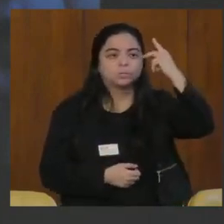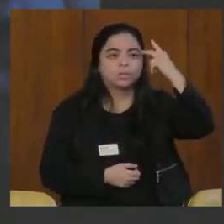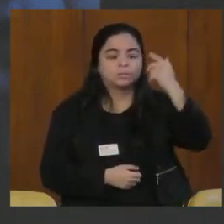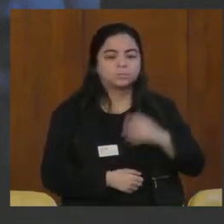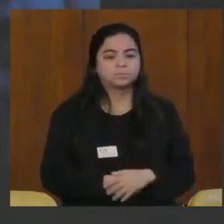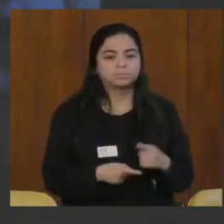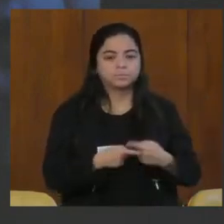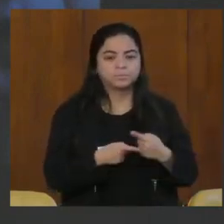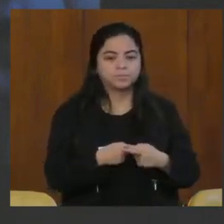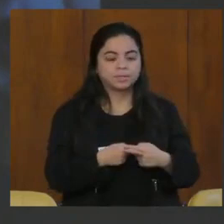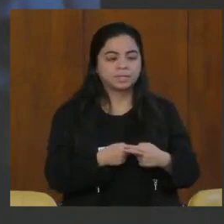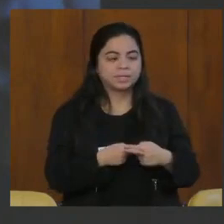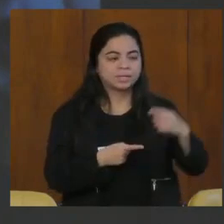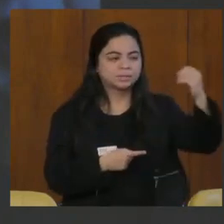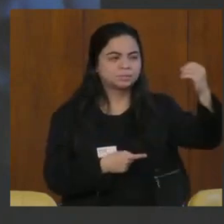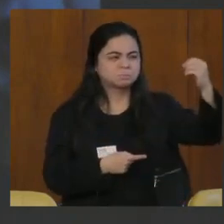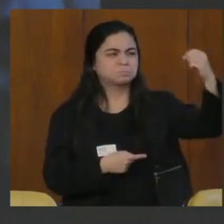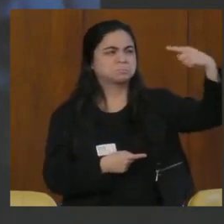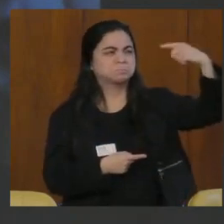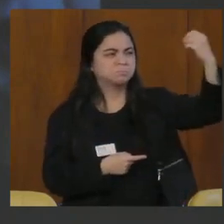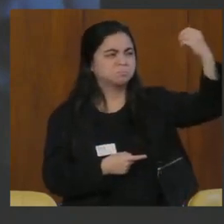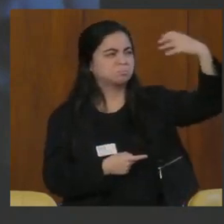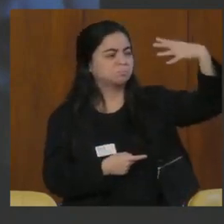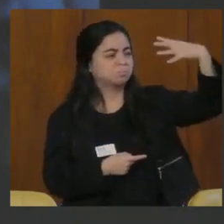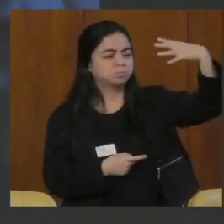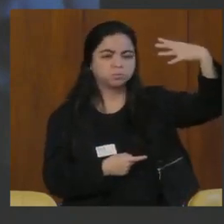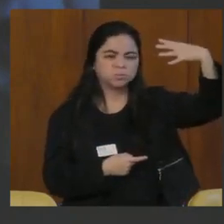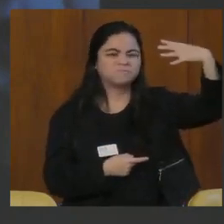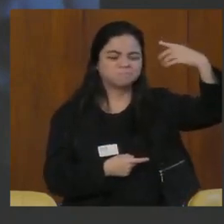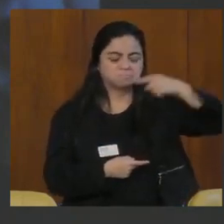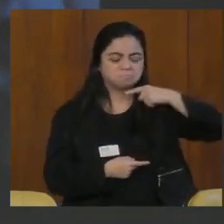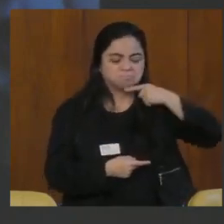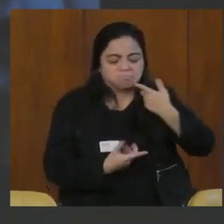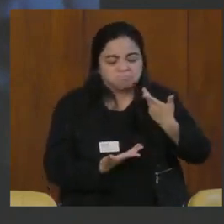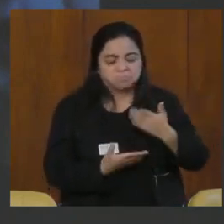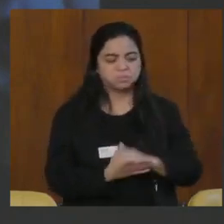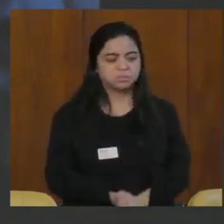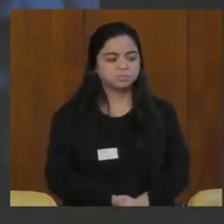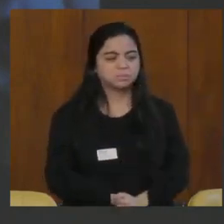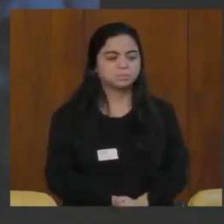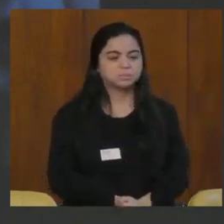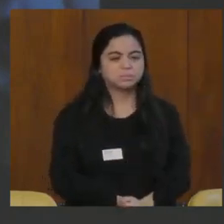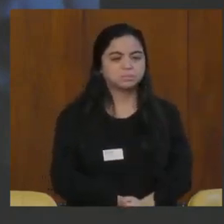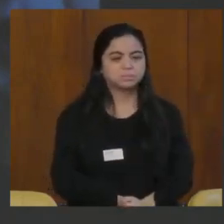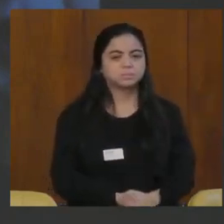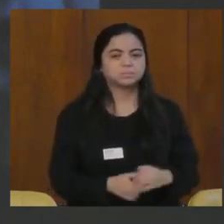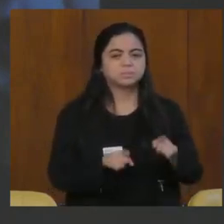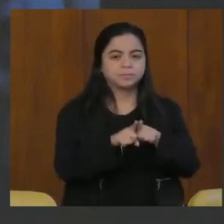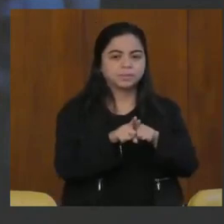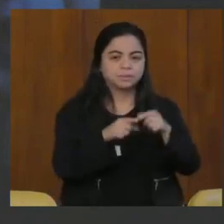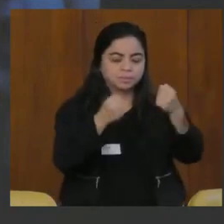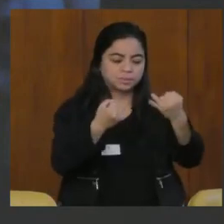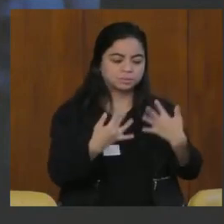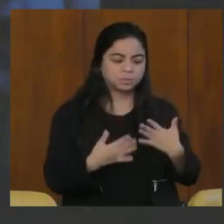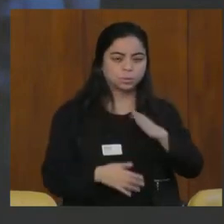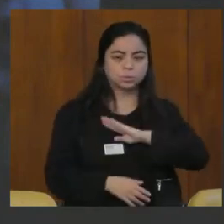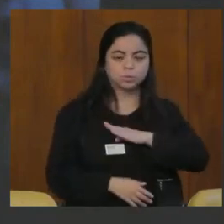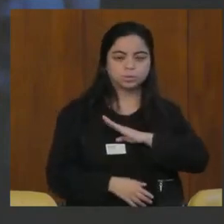às vezes, a luz artificial dá dúvida mesmo. Então, o importante da tetralogia, a gente falou que é a